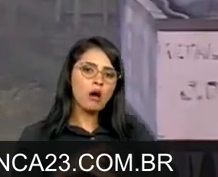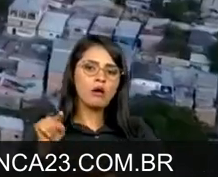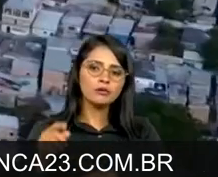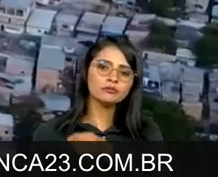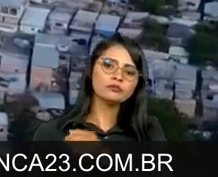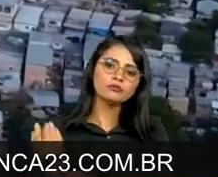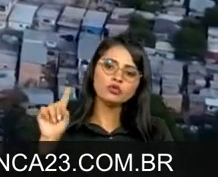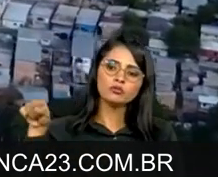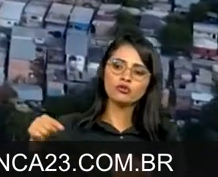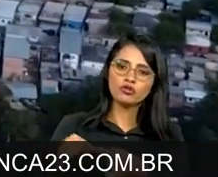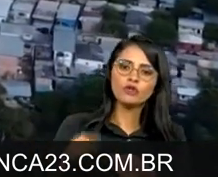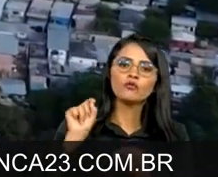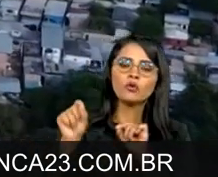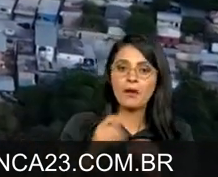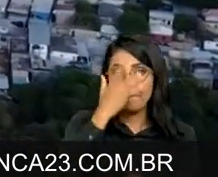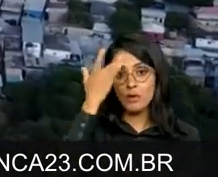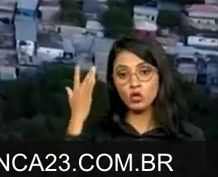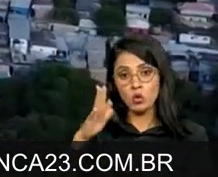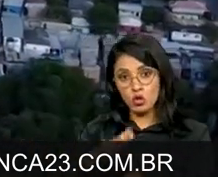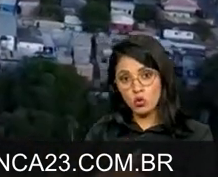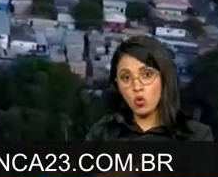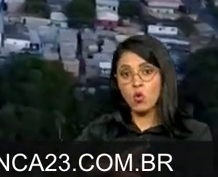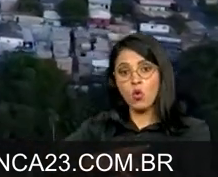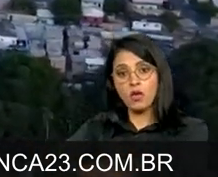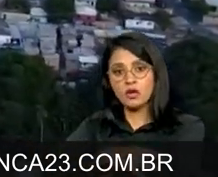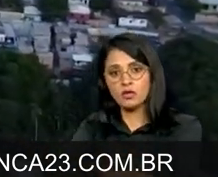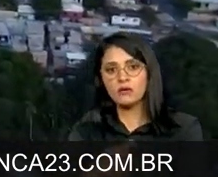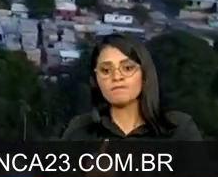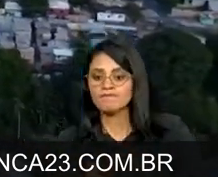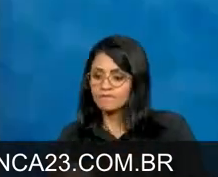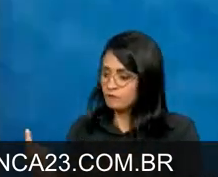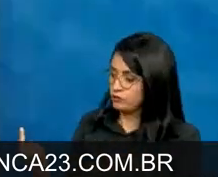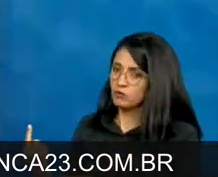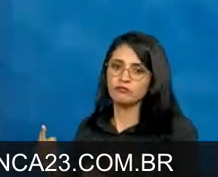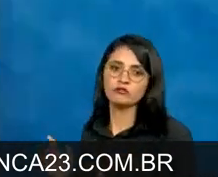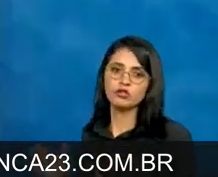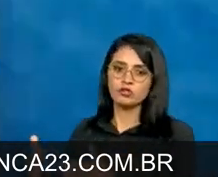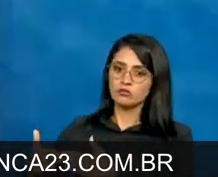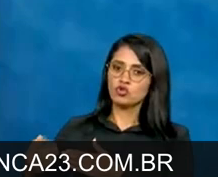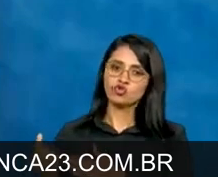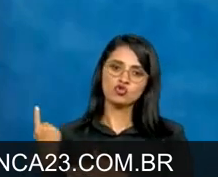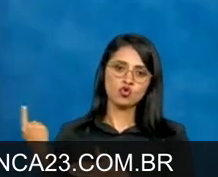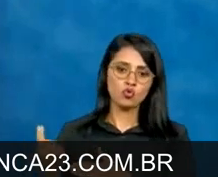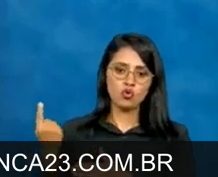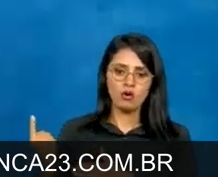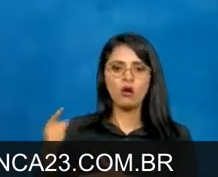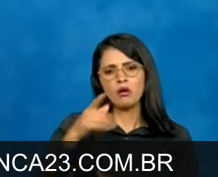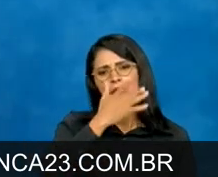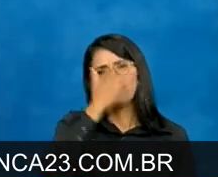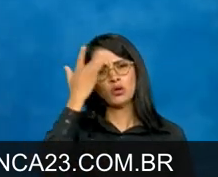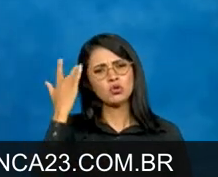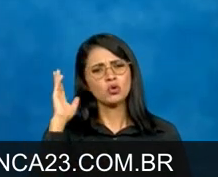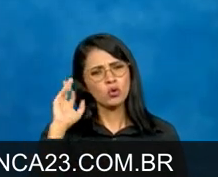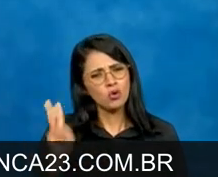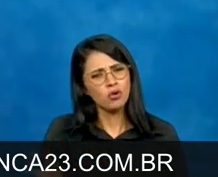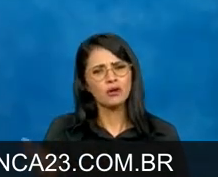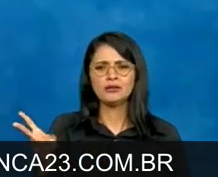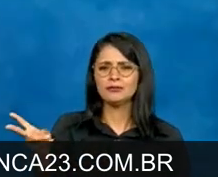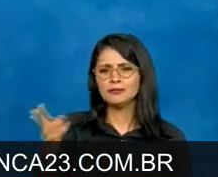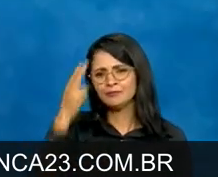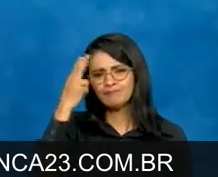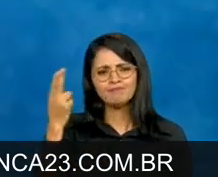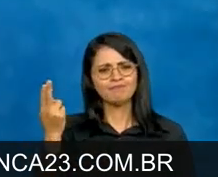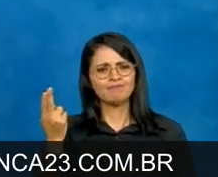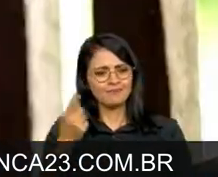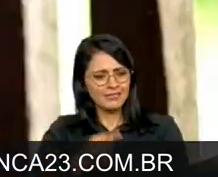finalidade: isolar quem sofria com o mal de Hansen. Muitos residentes ainda carregam as cicatrizes da